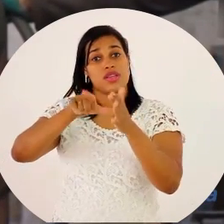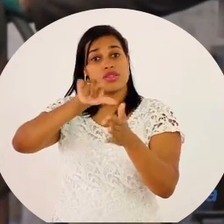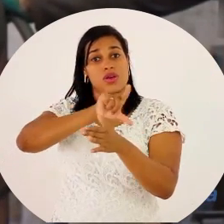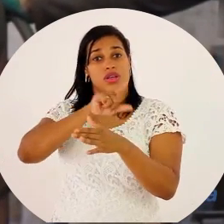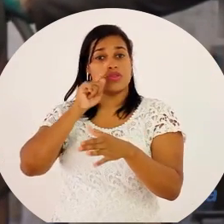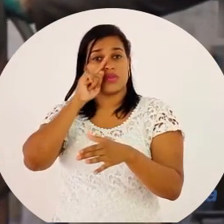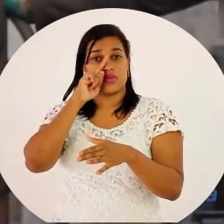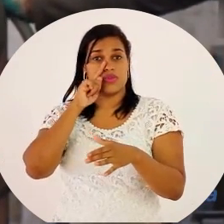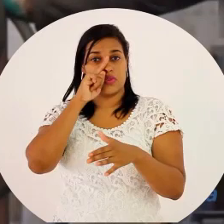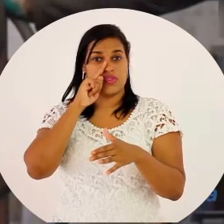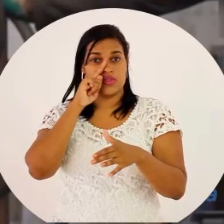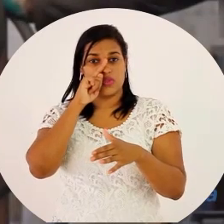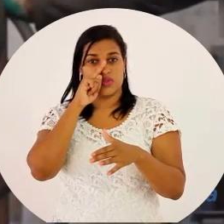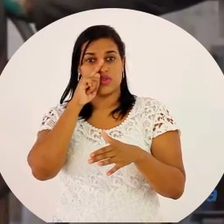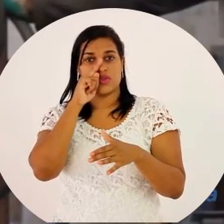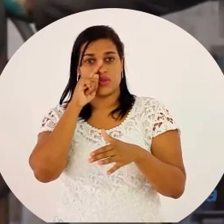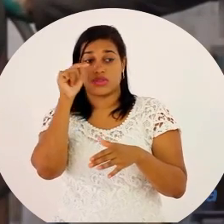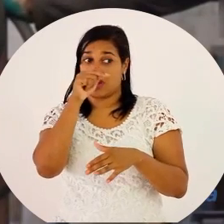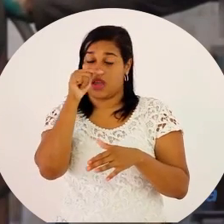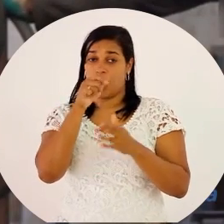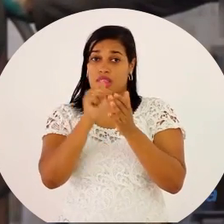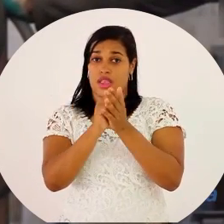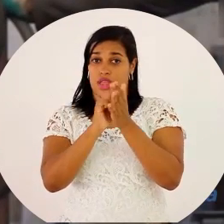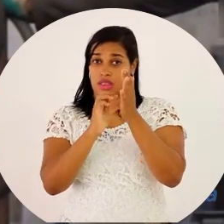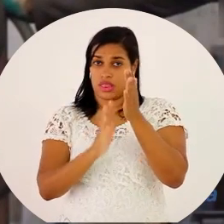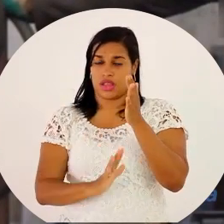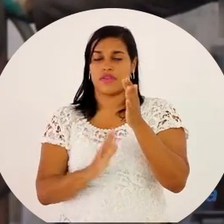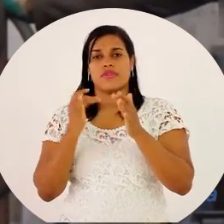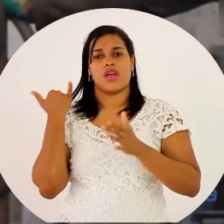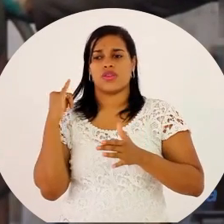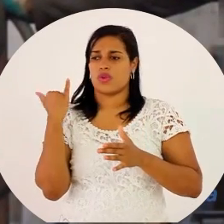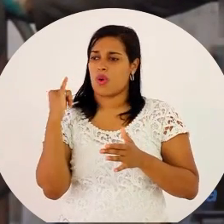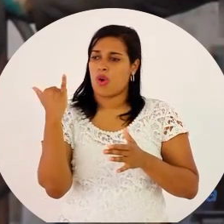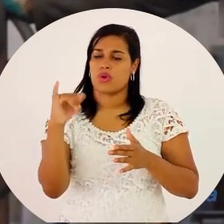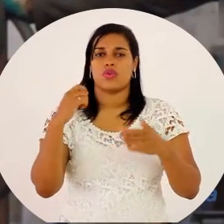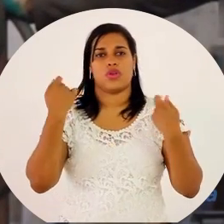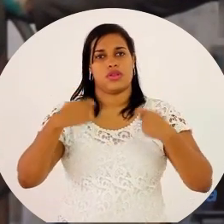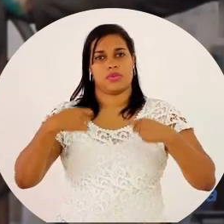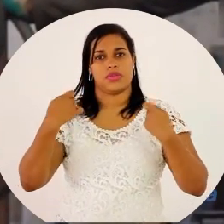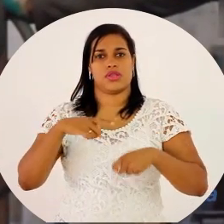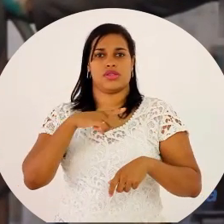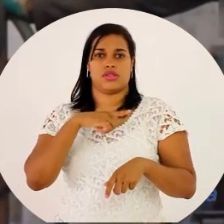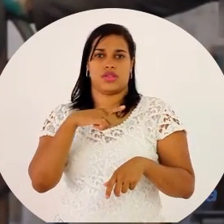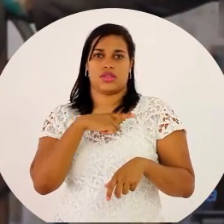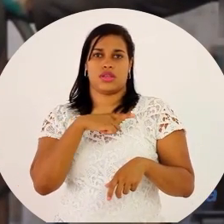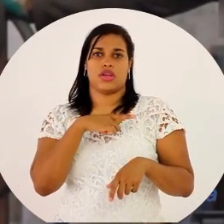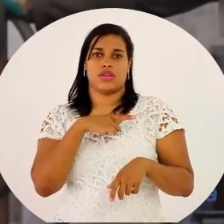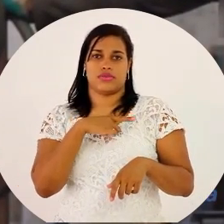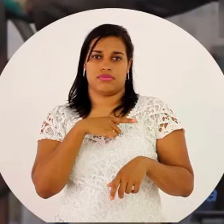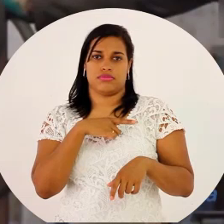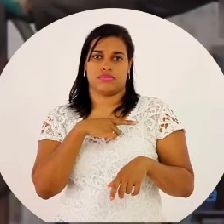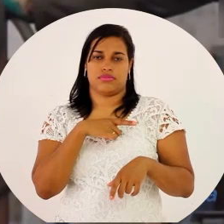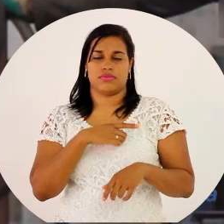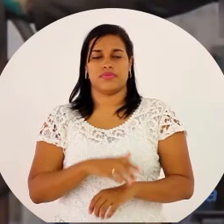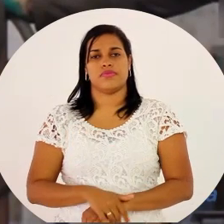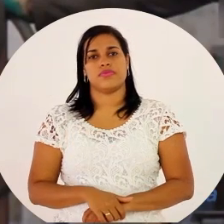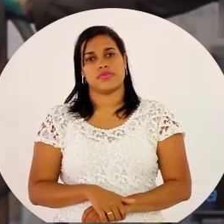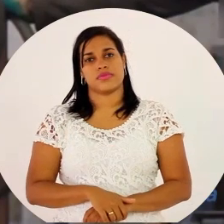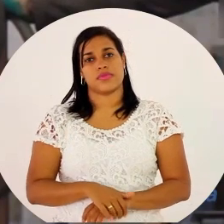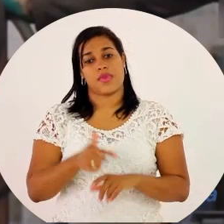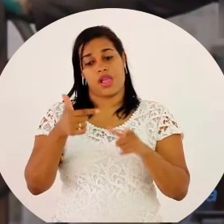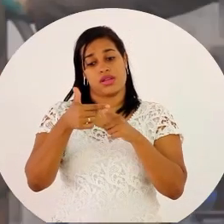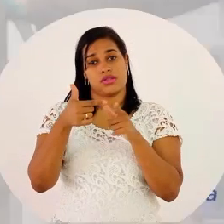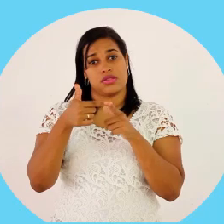avaliar o risco por completo daquela atividade e todo o controle necessário para a execução daquela atividade. A